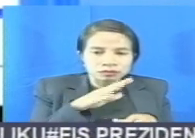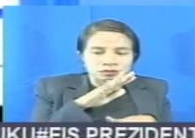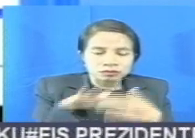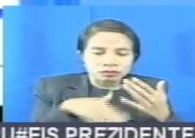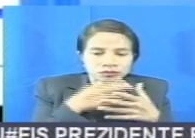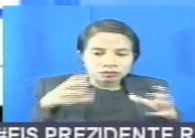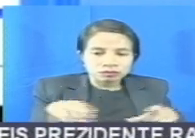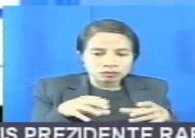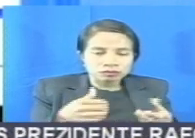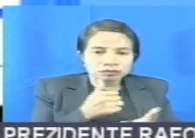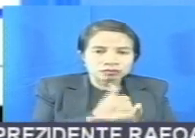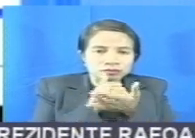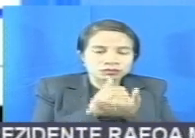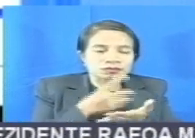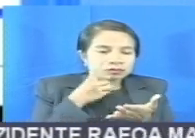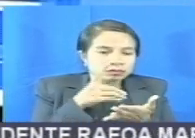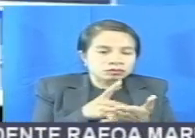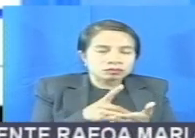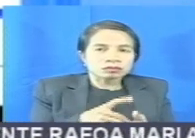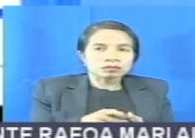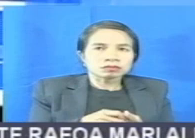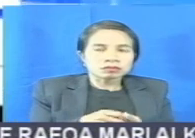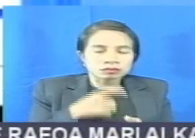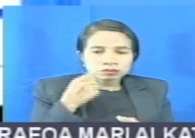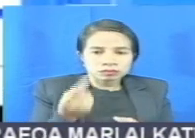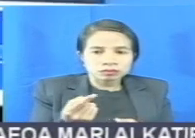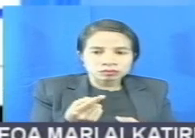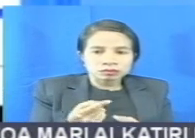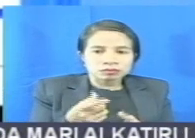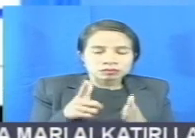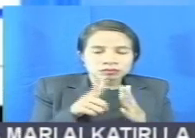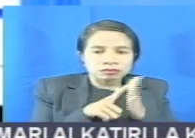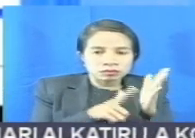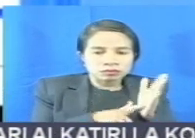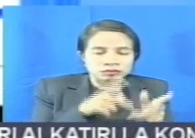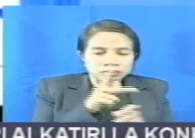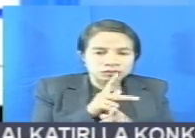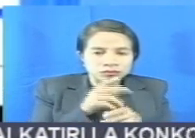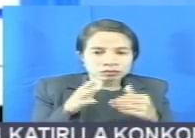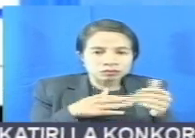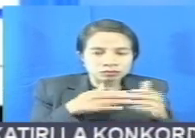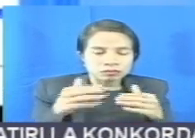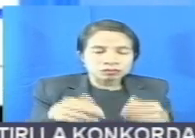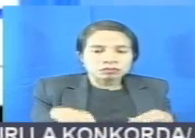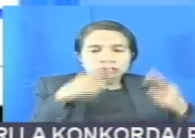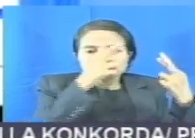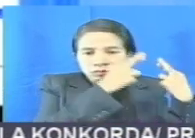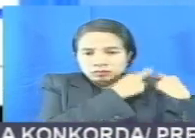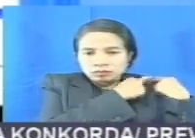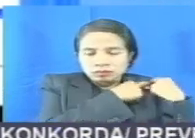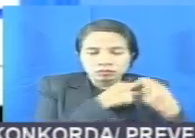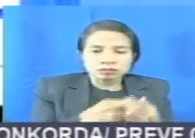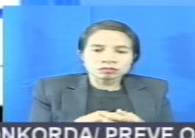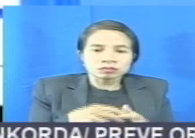para declaração sirané. Sim. E não é bem a tu, deixa cata, a lei proteção civil, por competência, a tu limite de direito